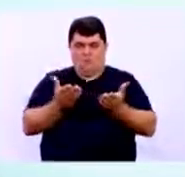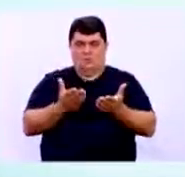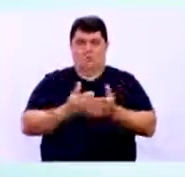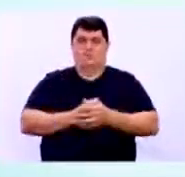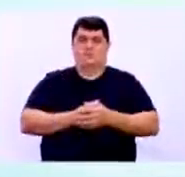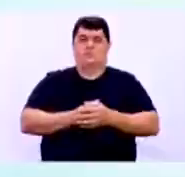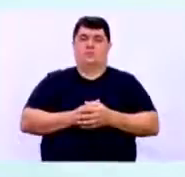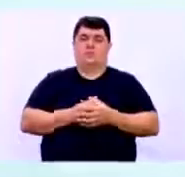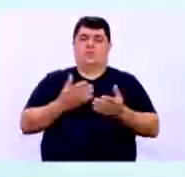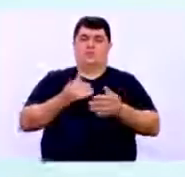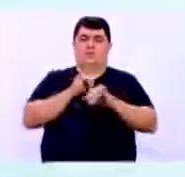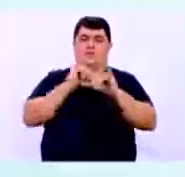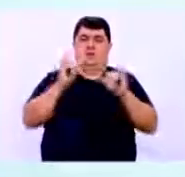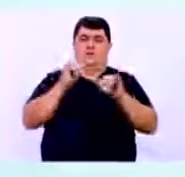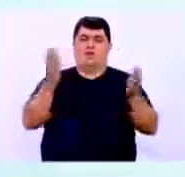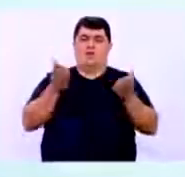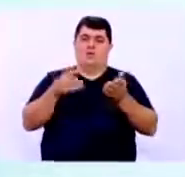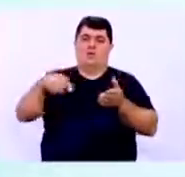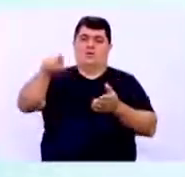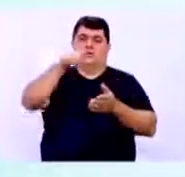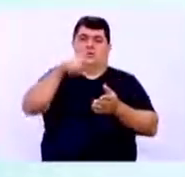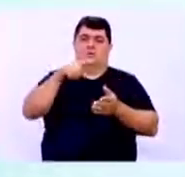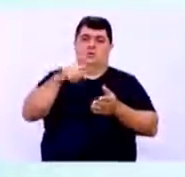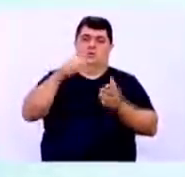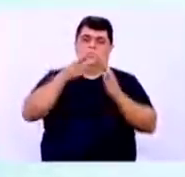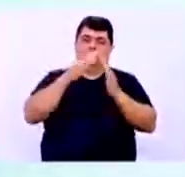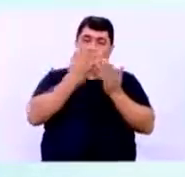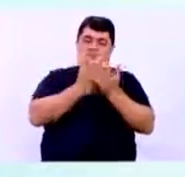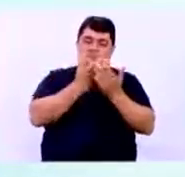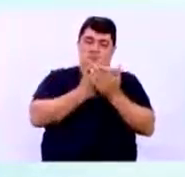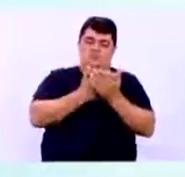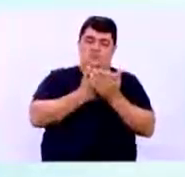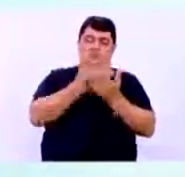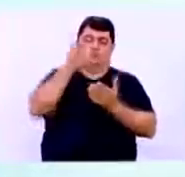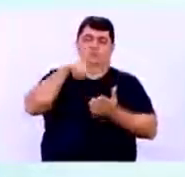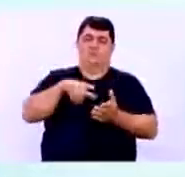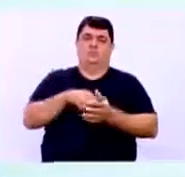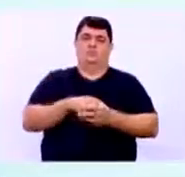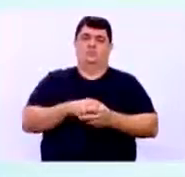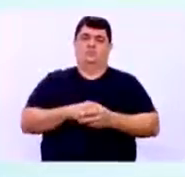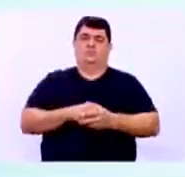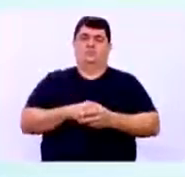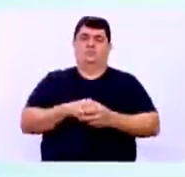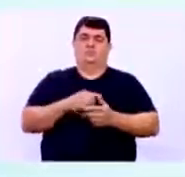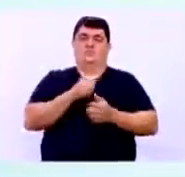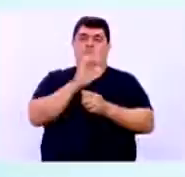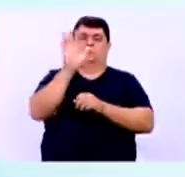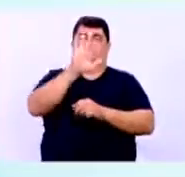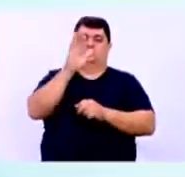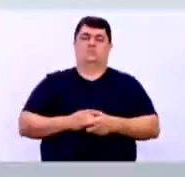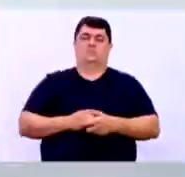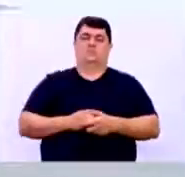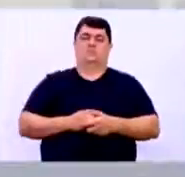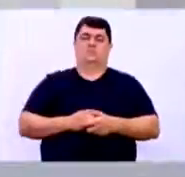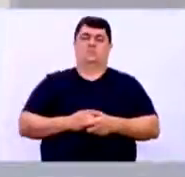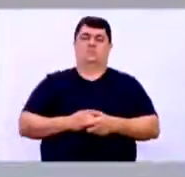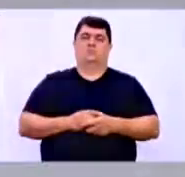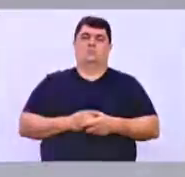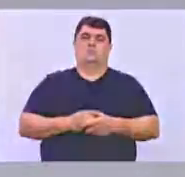Isso era o que a gente tinha a dizer. Agora é com você. Vamos chegar em casa, vamos estudar. Beleza, pessoal? Tchau, até mais.